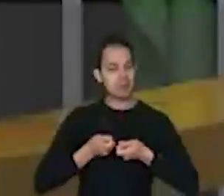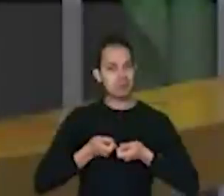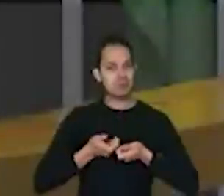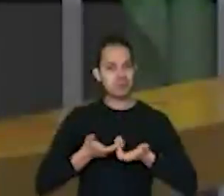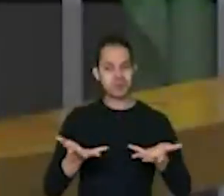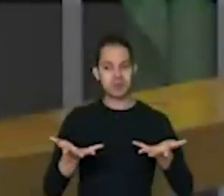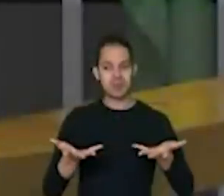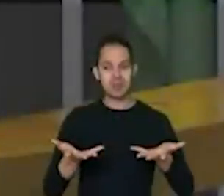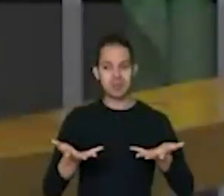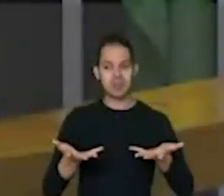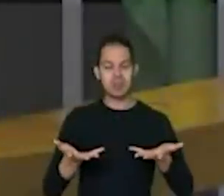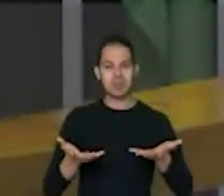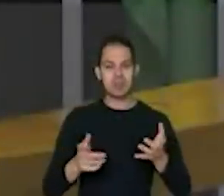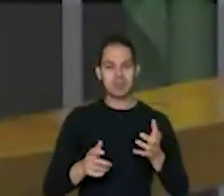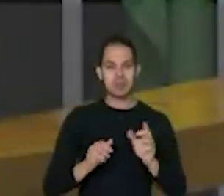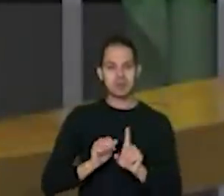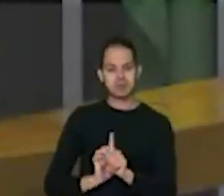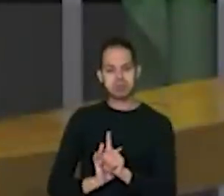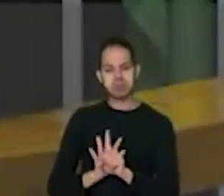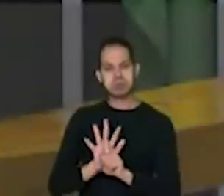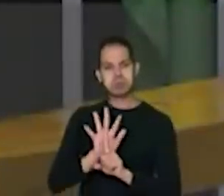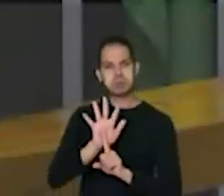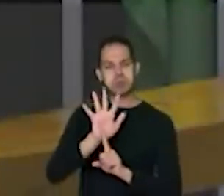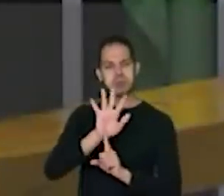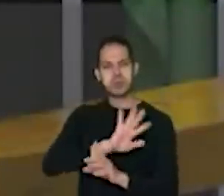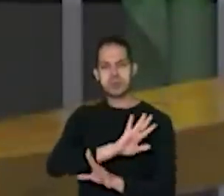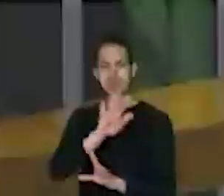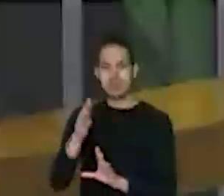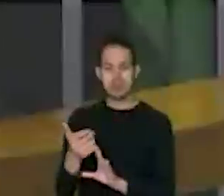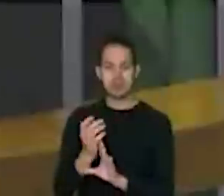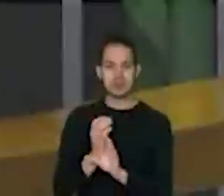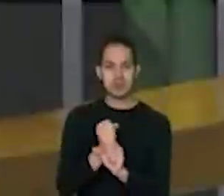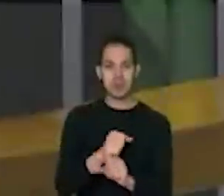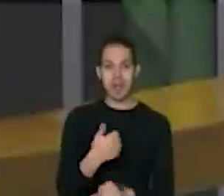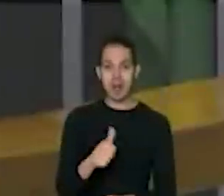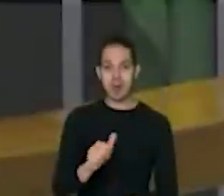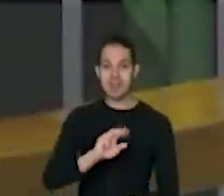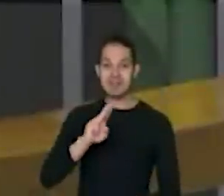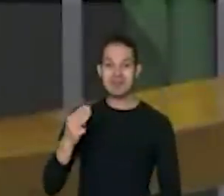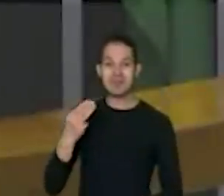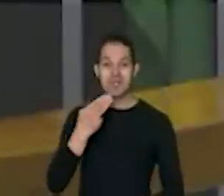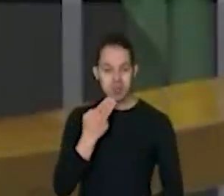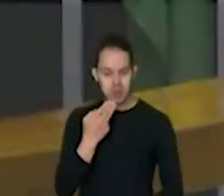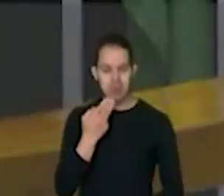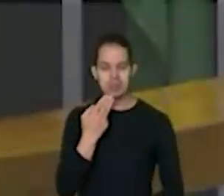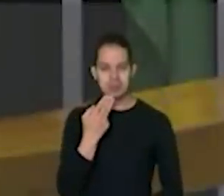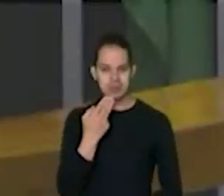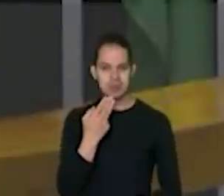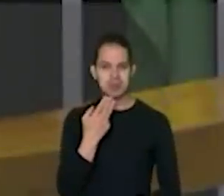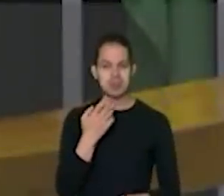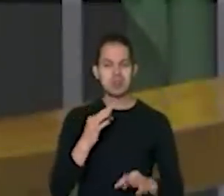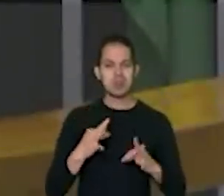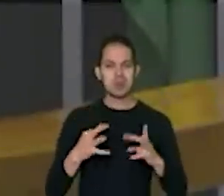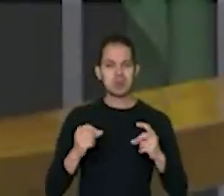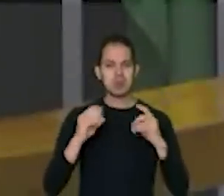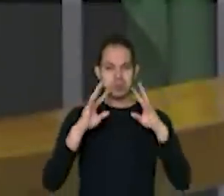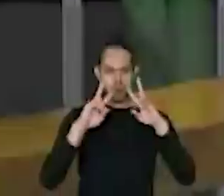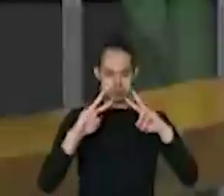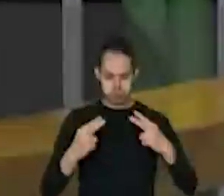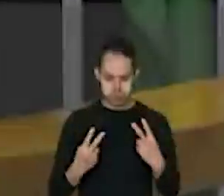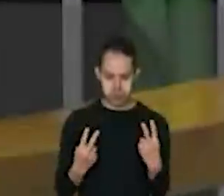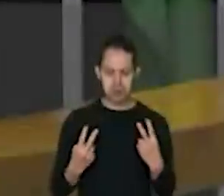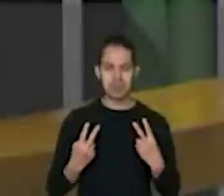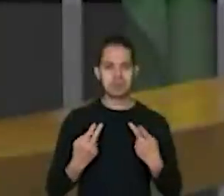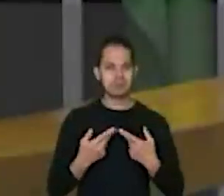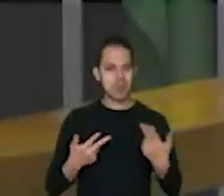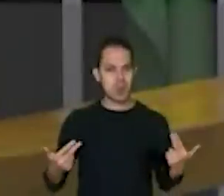os seguidores que eu tenho nas redes dão 11 milhões de seguidores prontos para ouvirem e receberem o que nós temos